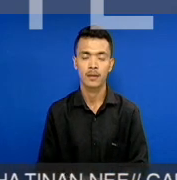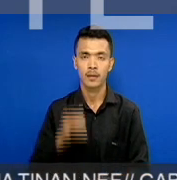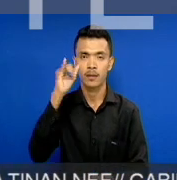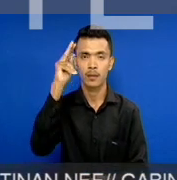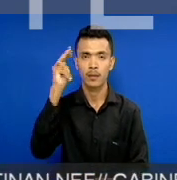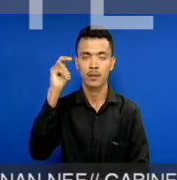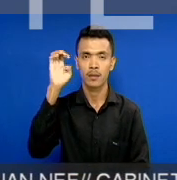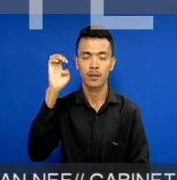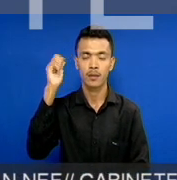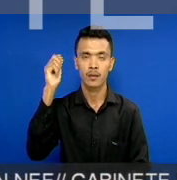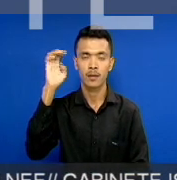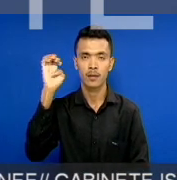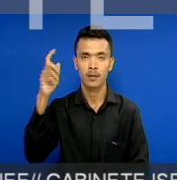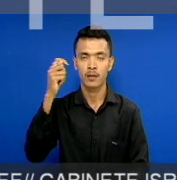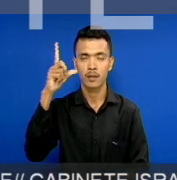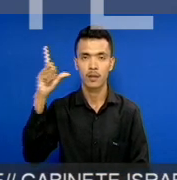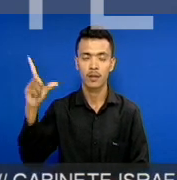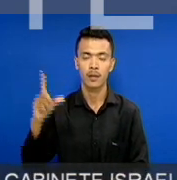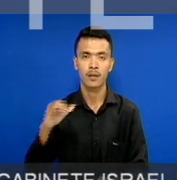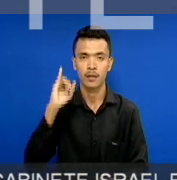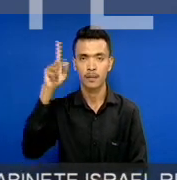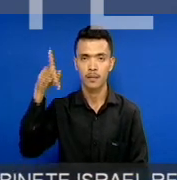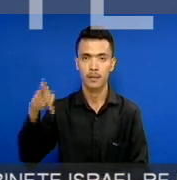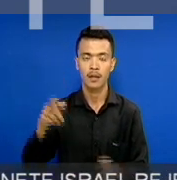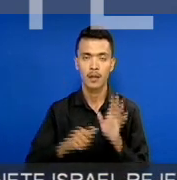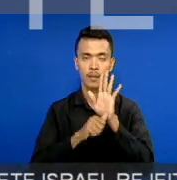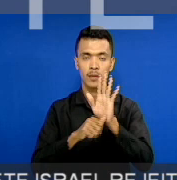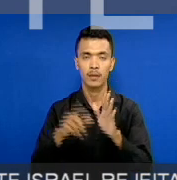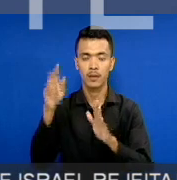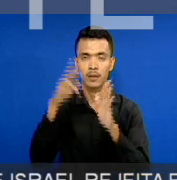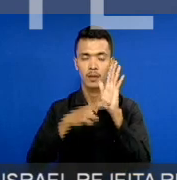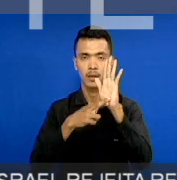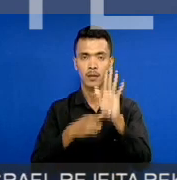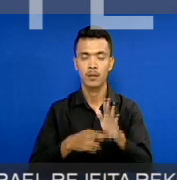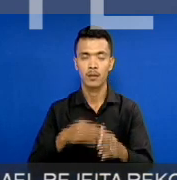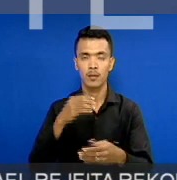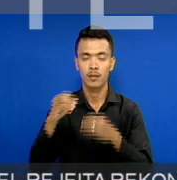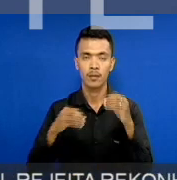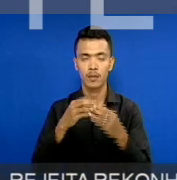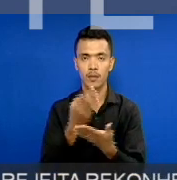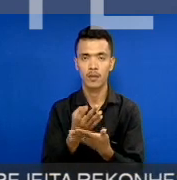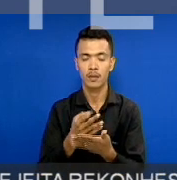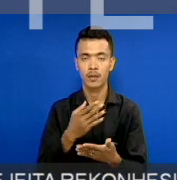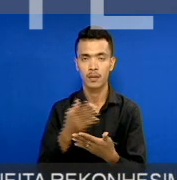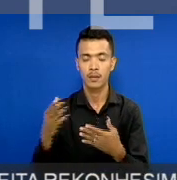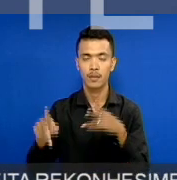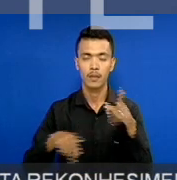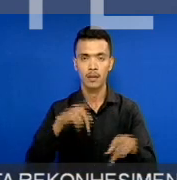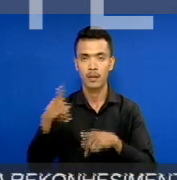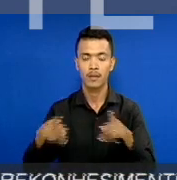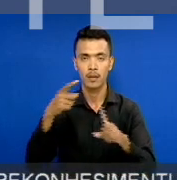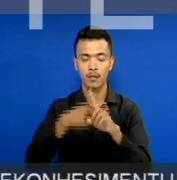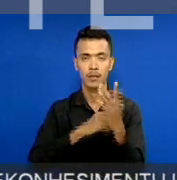Instituto Nacional de Estatística Timor-Leste, Instituto Público, apresenta relatório índice preço consumidores fulano janeiro tinari